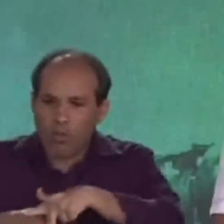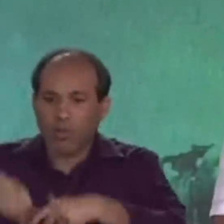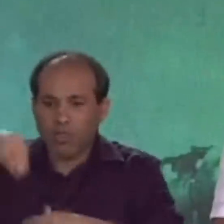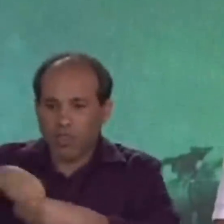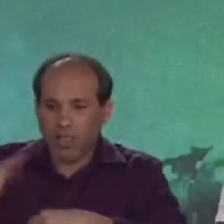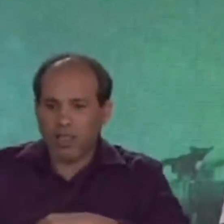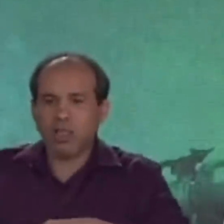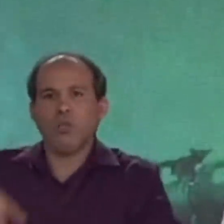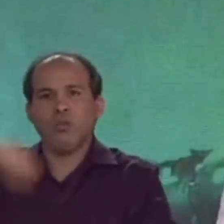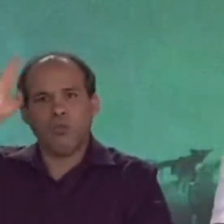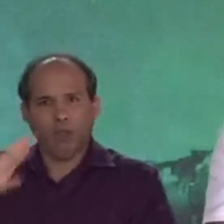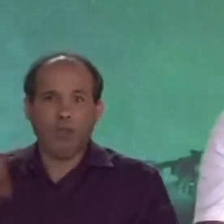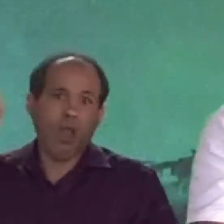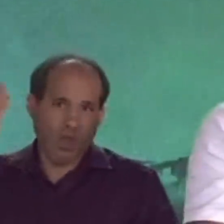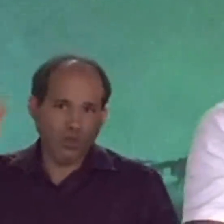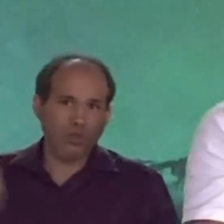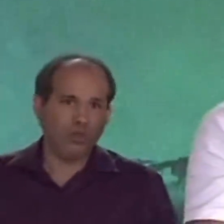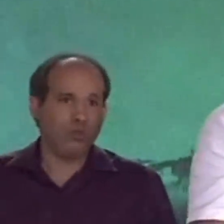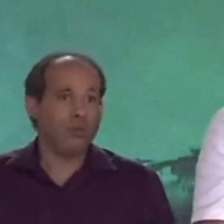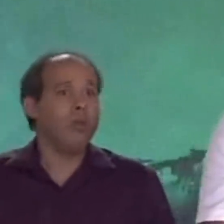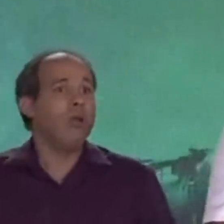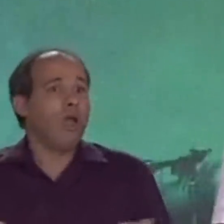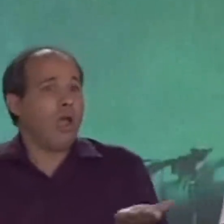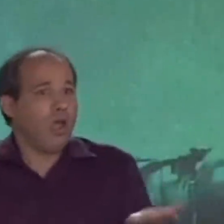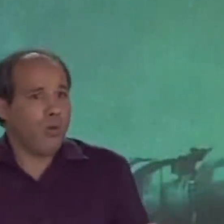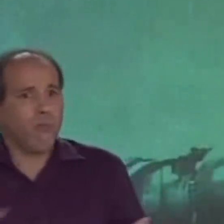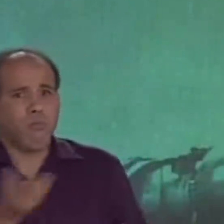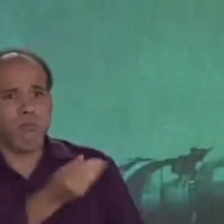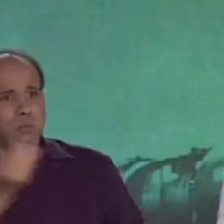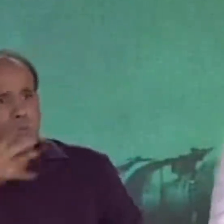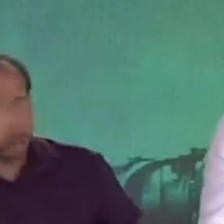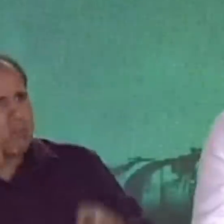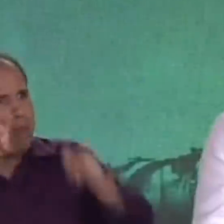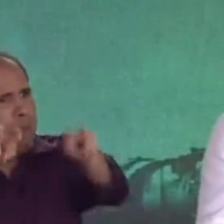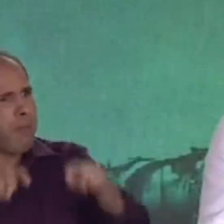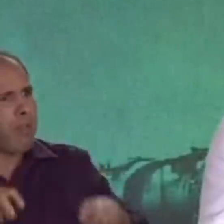nosso Brasil. Aqui tem muita gente que produz.